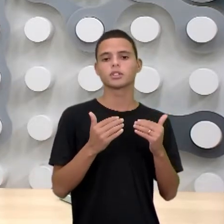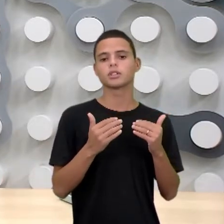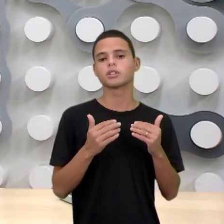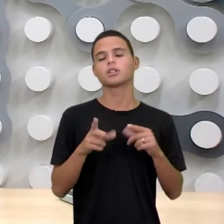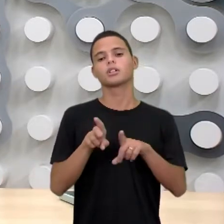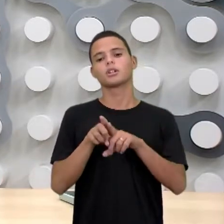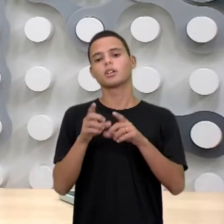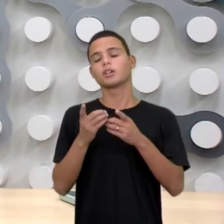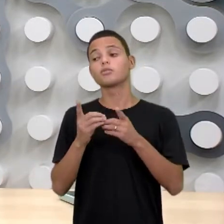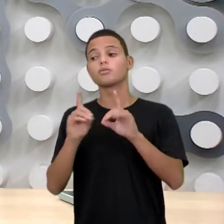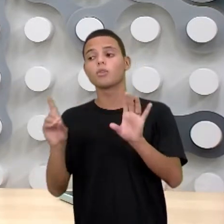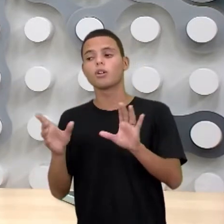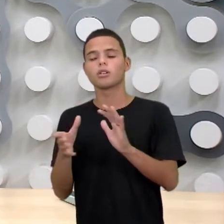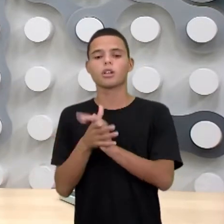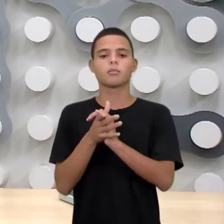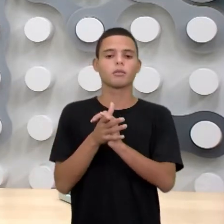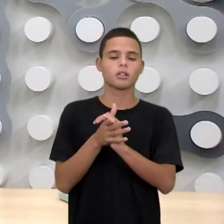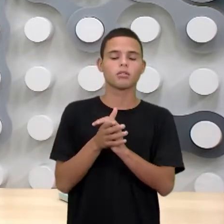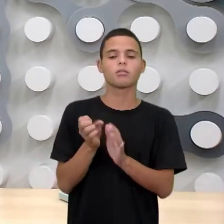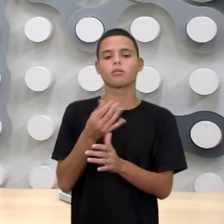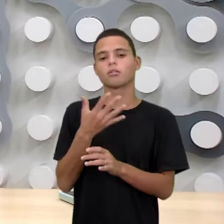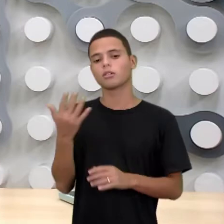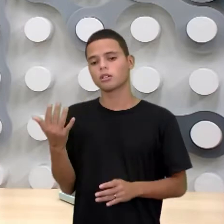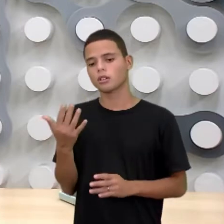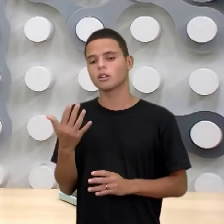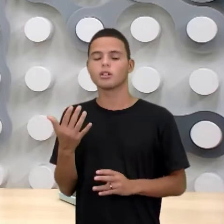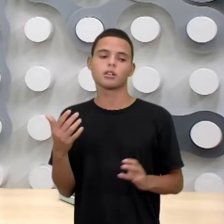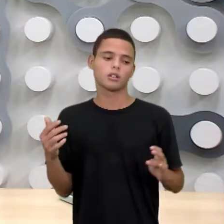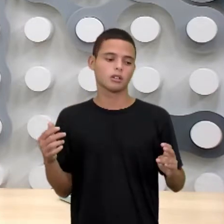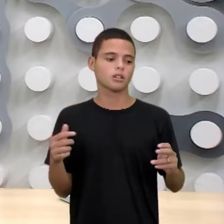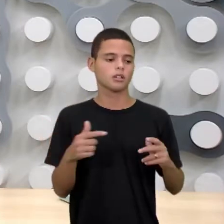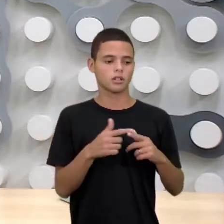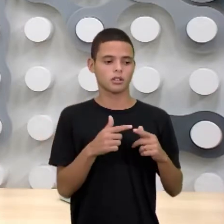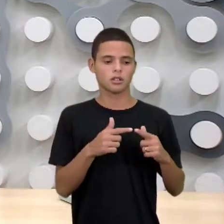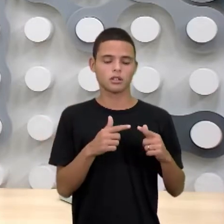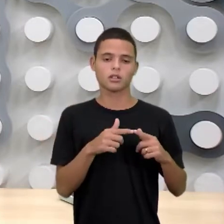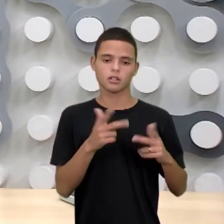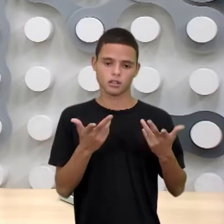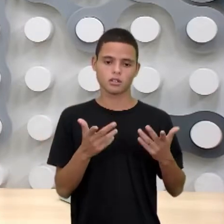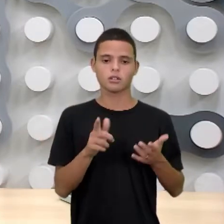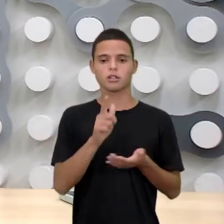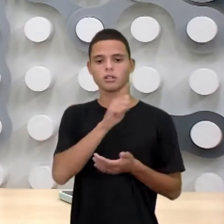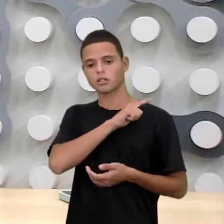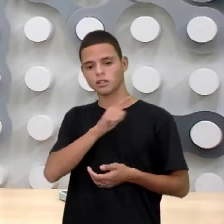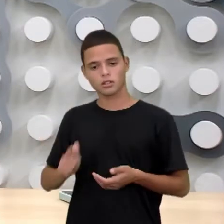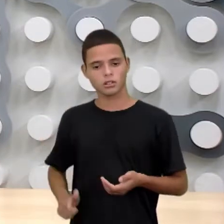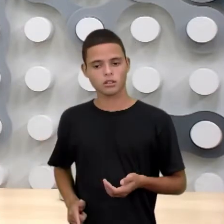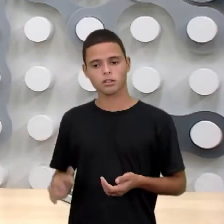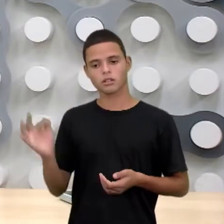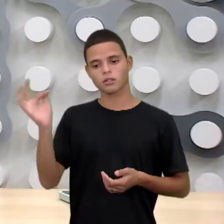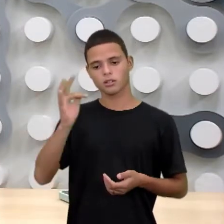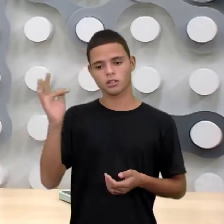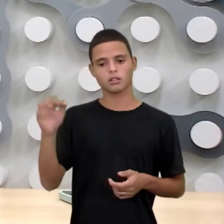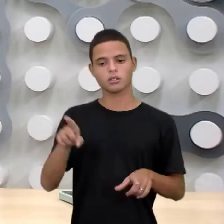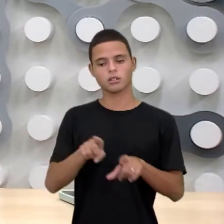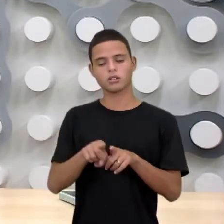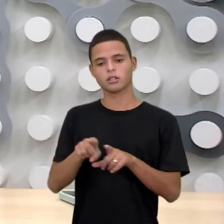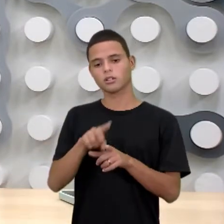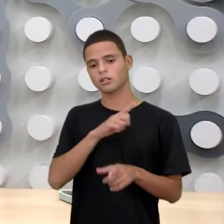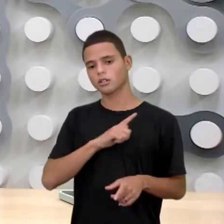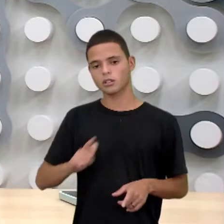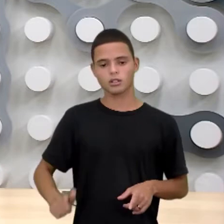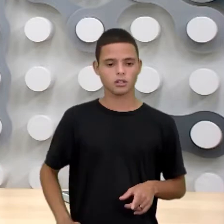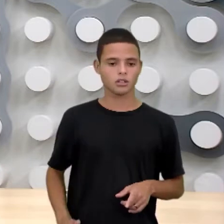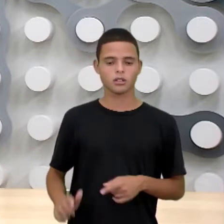divórcios, porque isso aí faz parte aí das políticas públicas, né, tanto do governo federal, como também do governo estadual e do